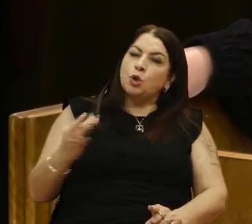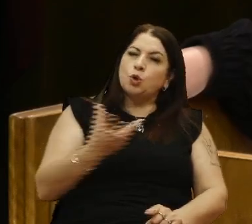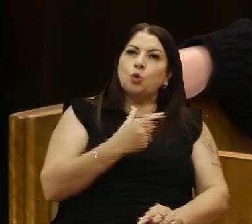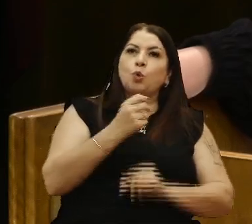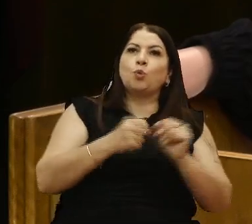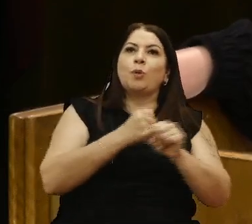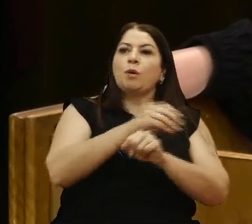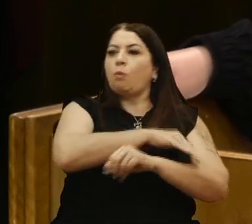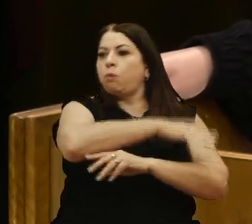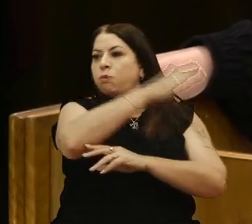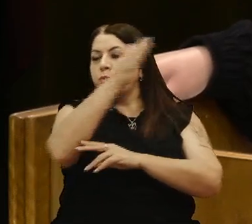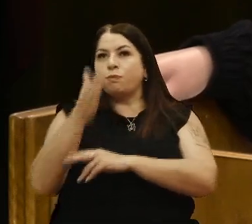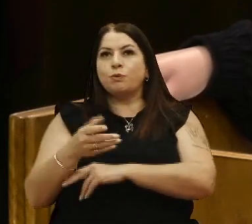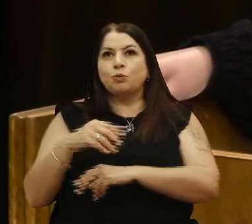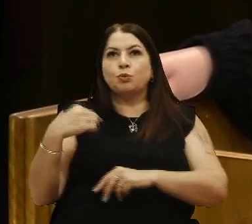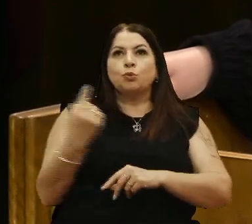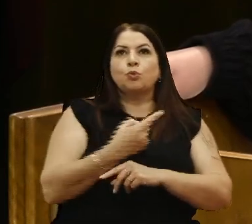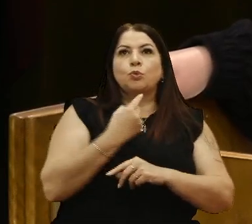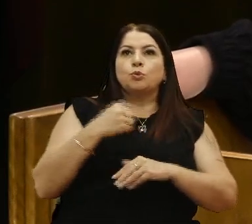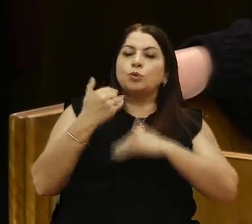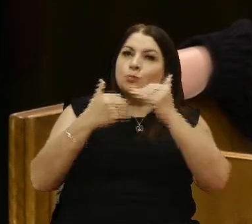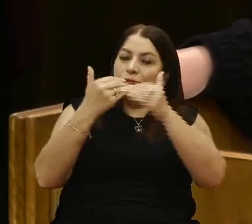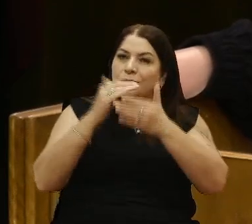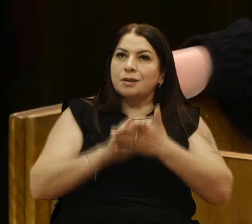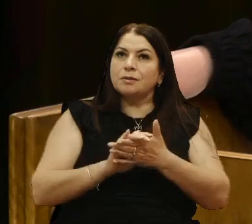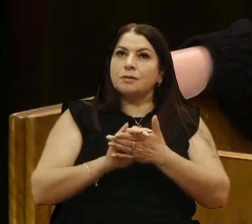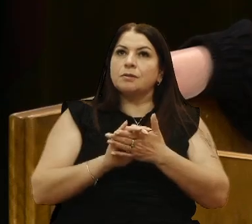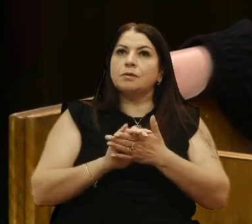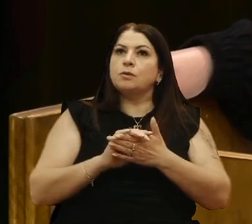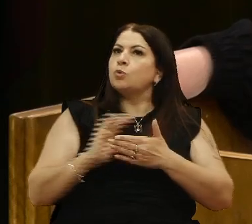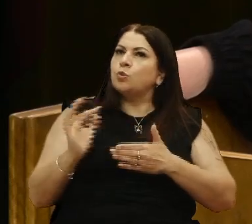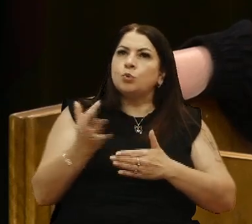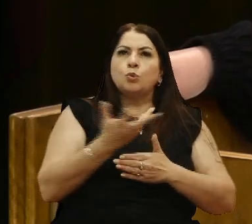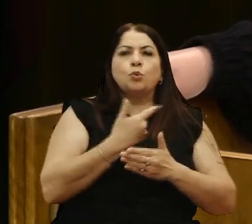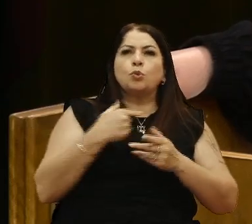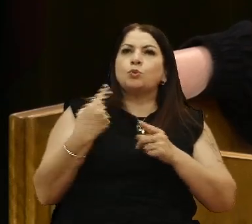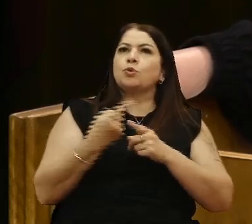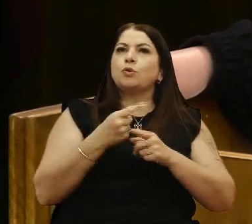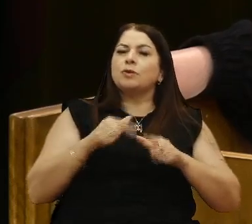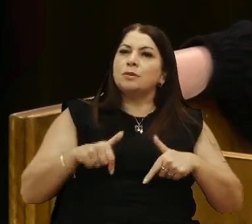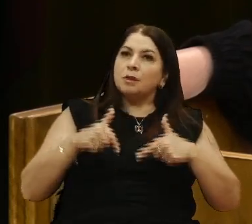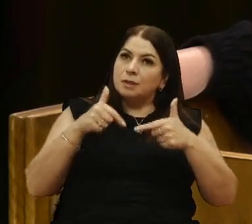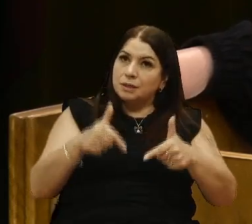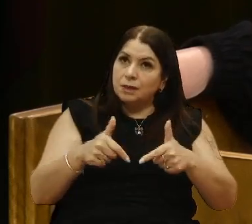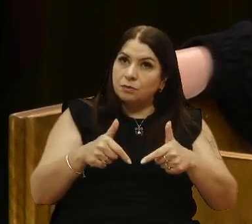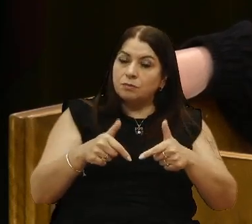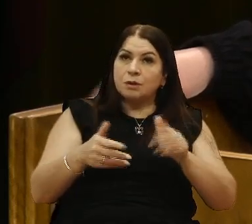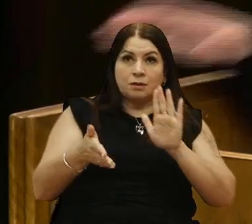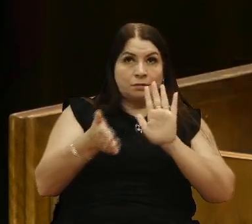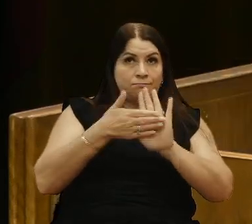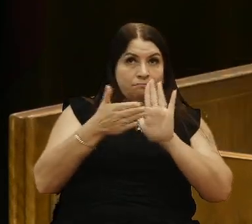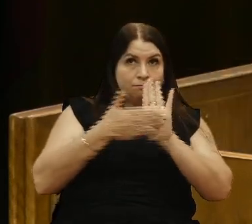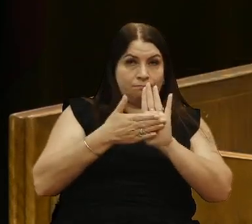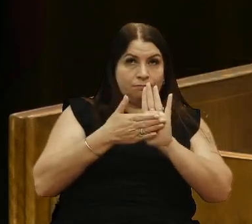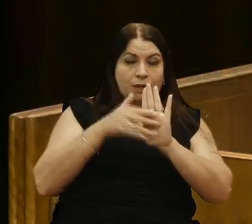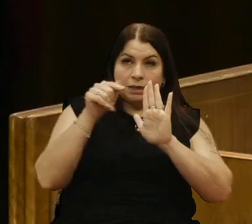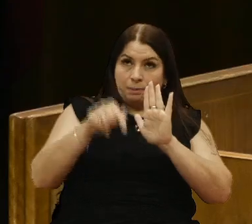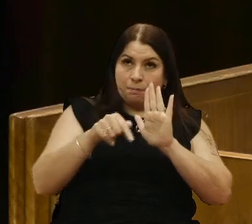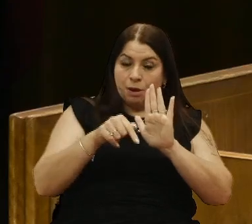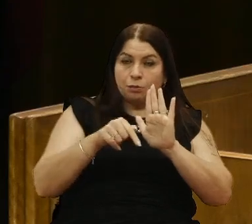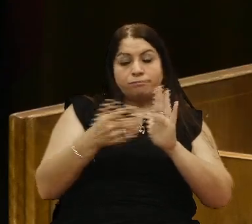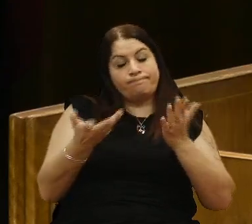ano, durante todos os nossos processos, durante todas as nossas ações, essa pauta